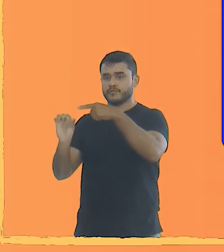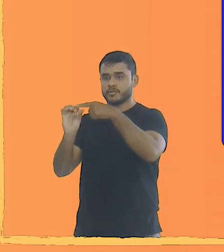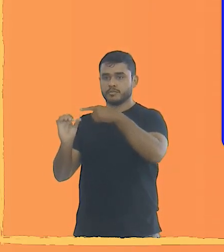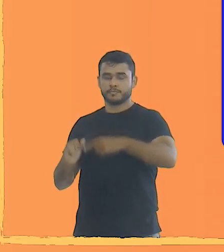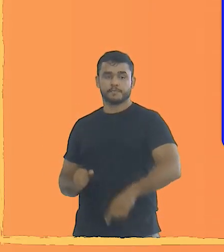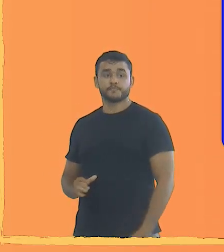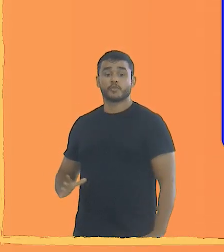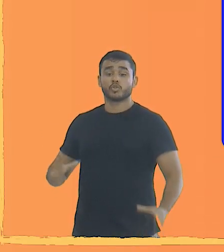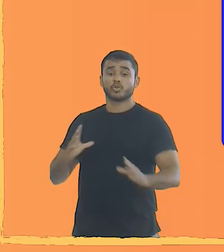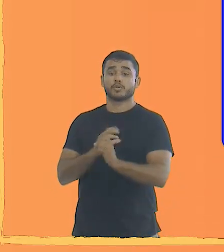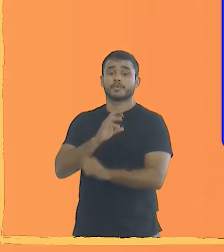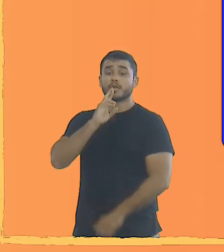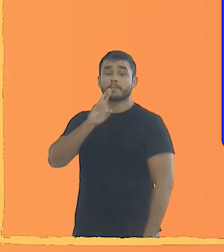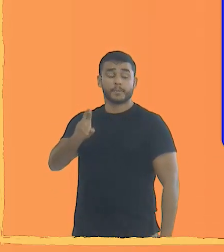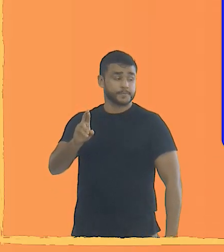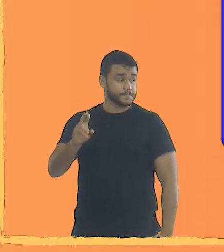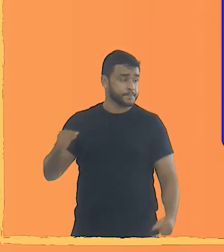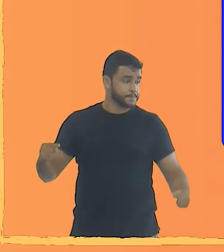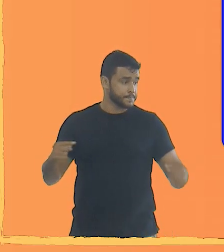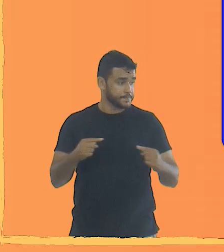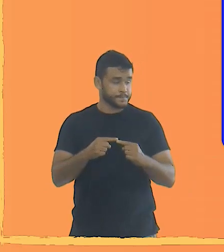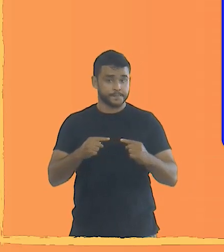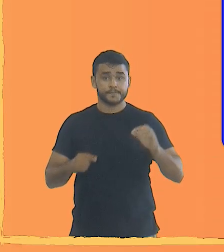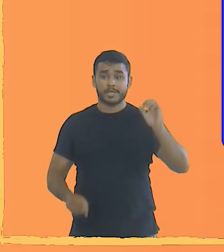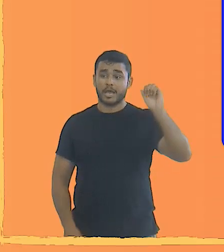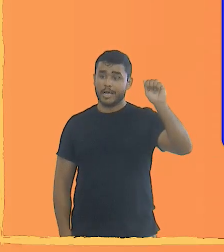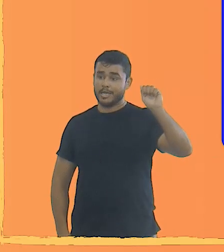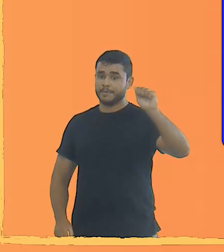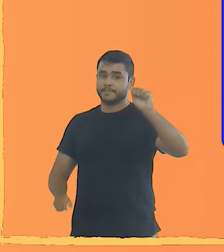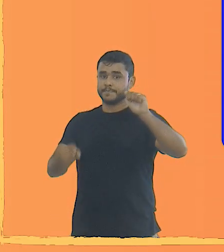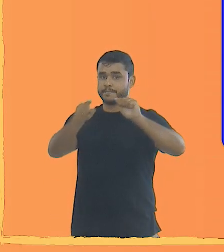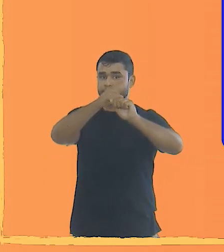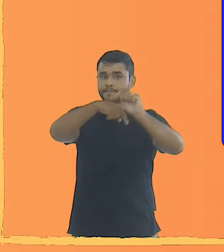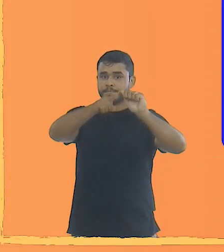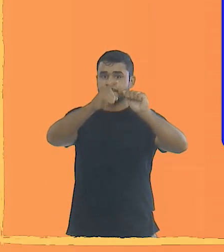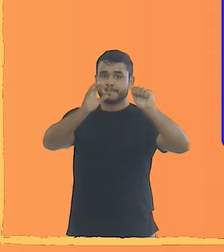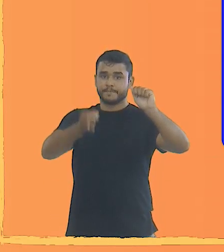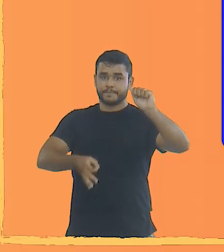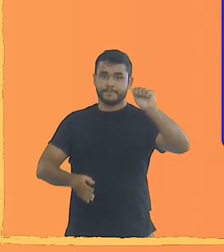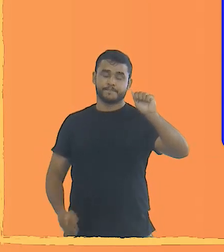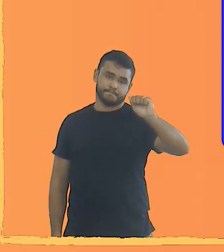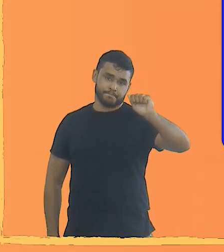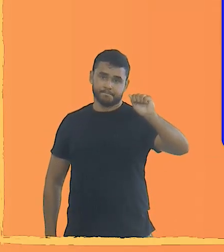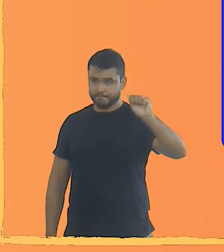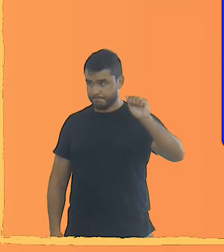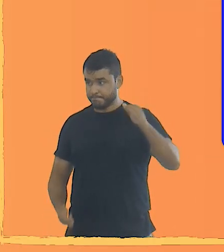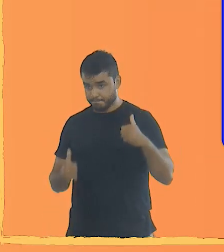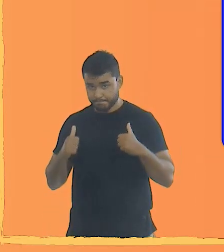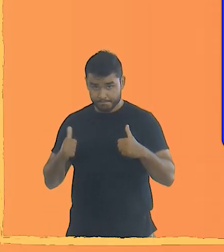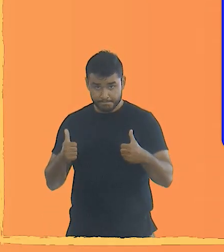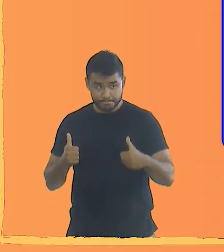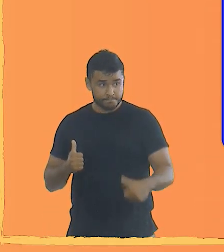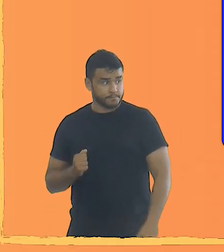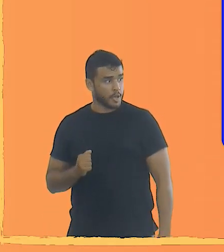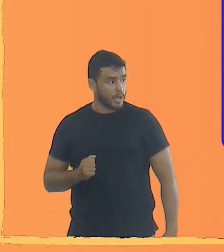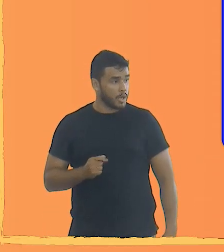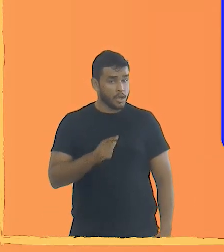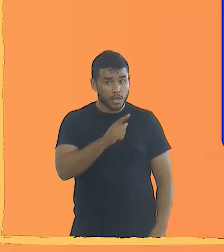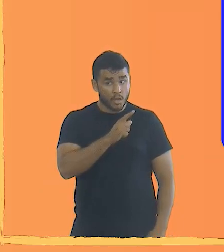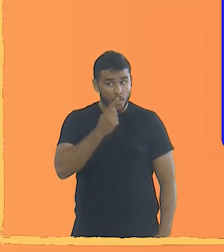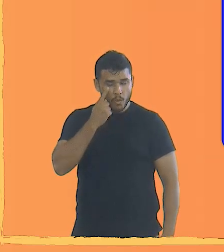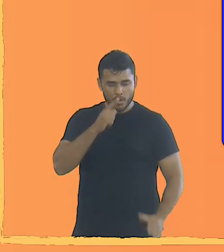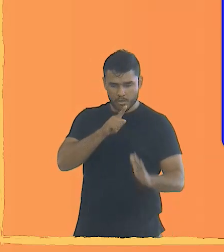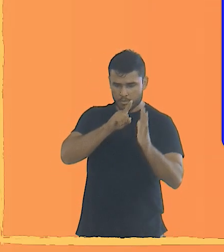A alternativa para isso qual é o item? Item A. Olha só. Pessoal, nós estamos aqui numa sequência de